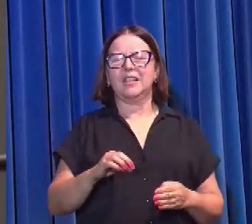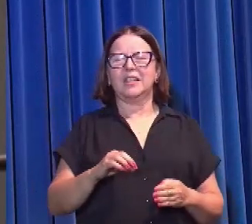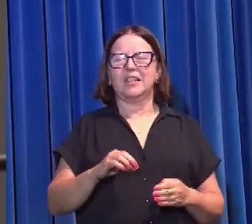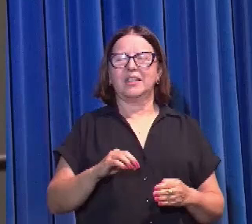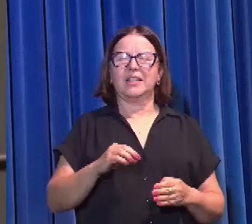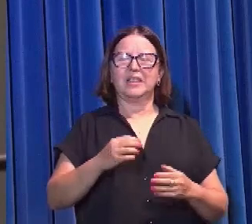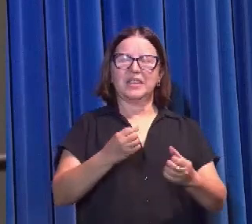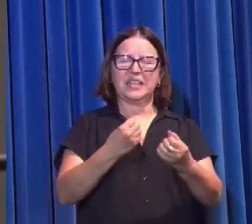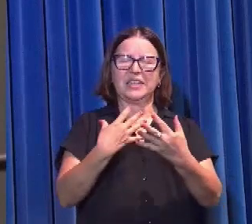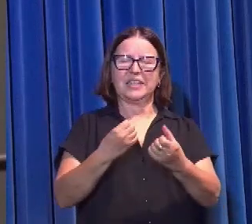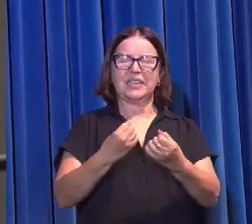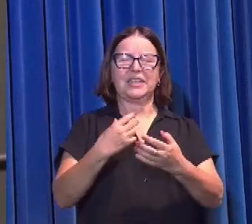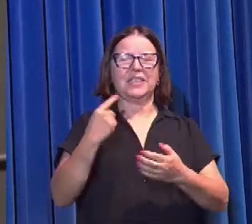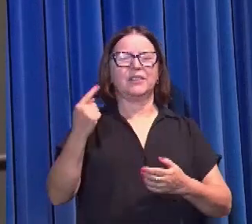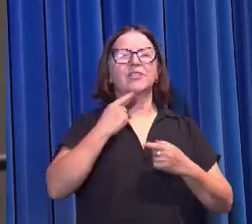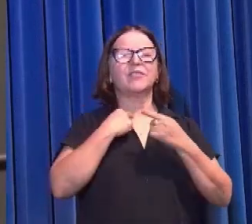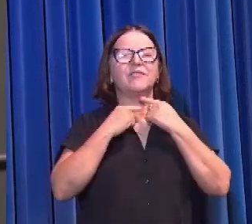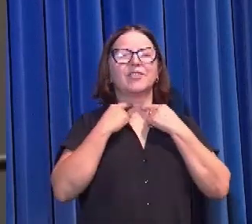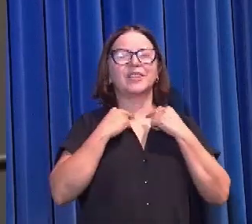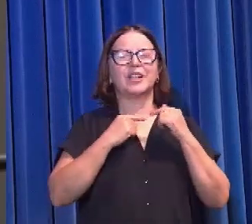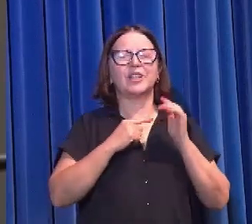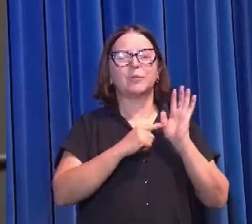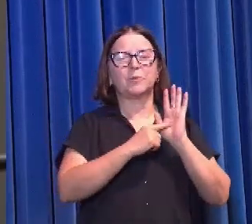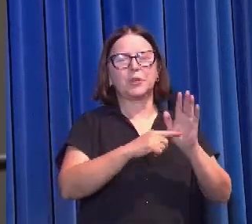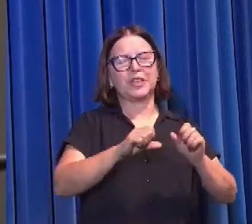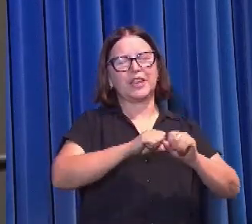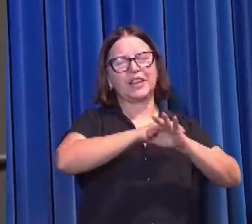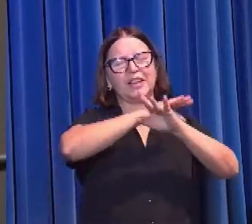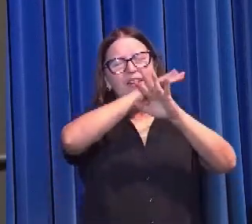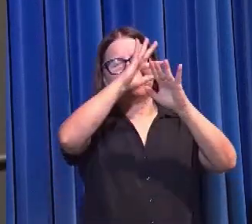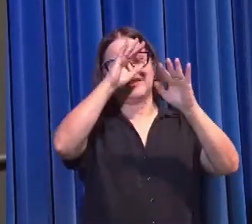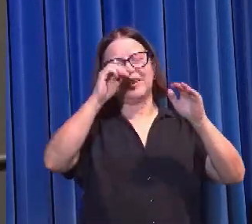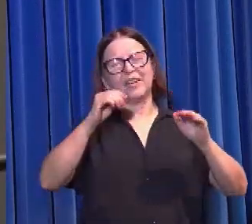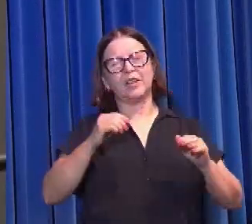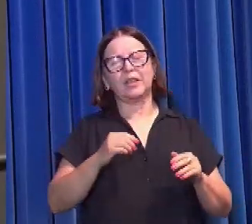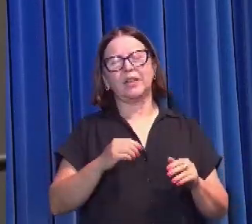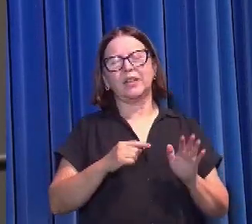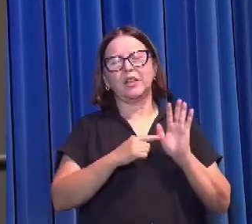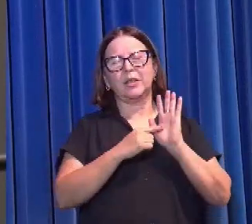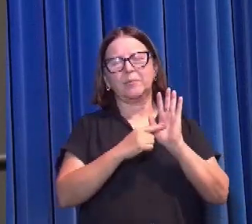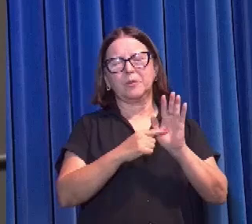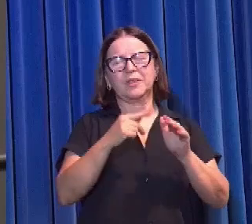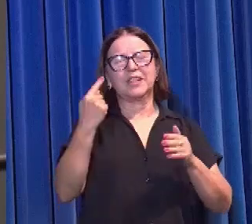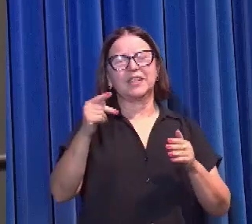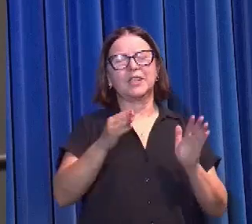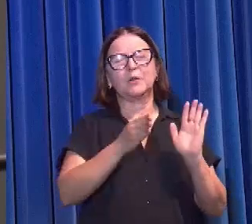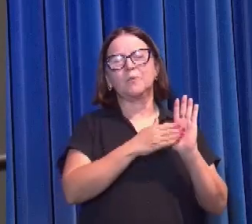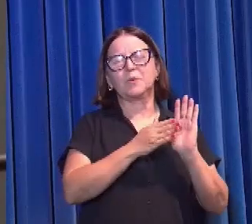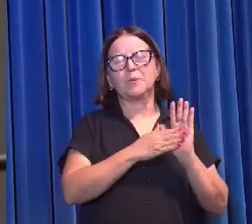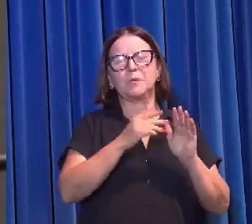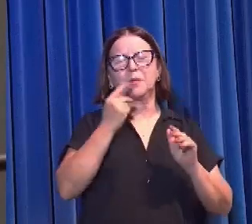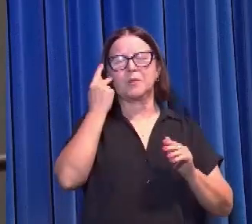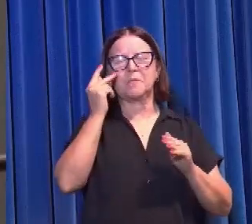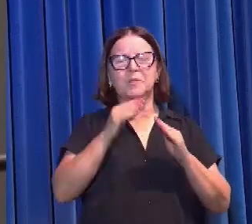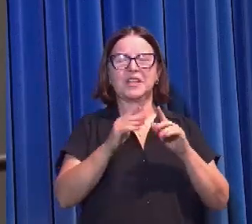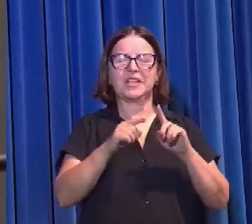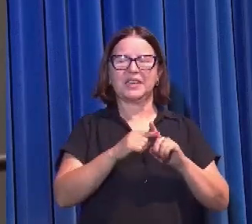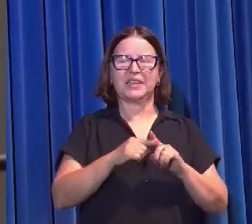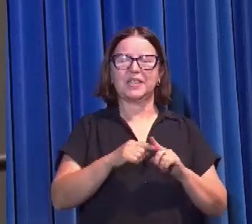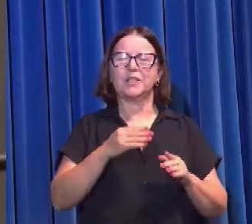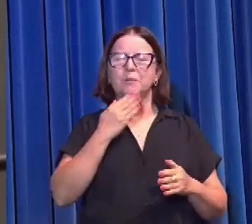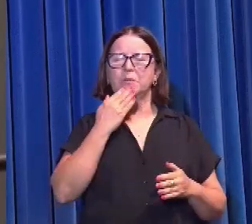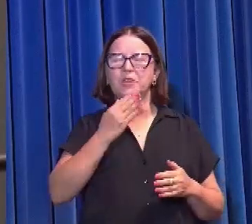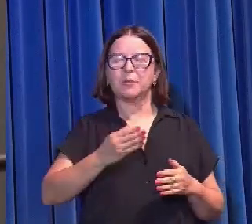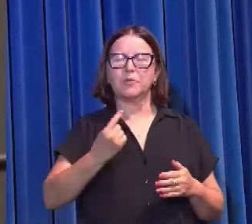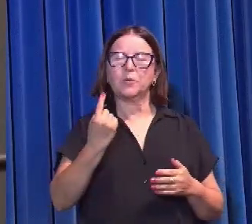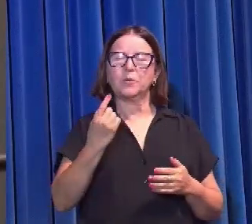da igreja e o seu propósito. Qual é o teu propósito para a igreja, Senhor? Te pedimos tudo isso com um